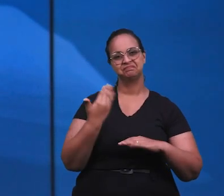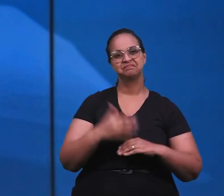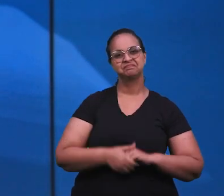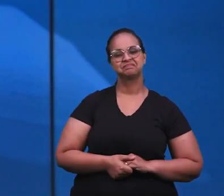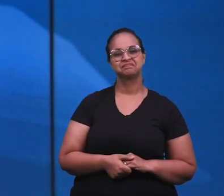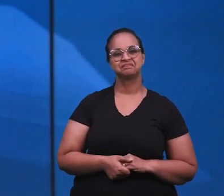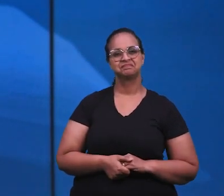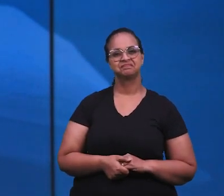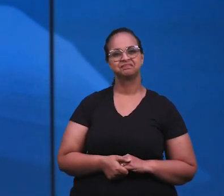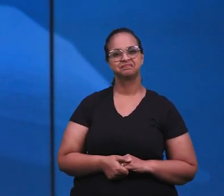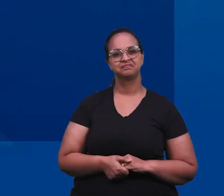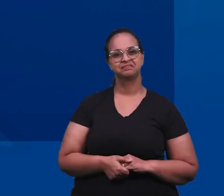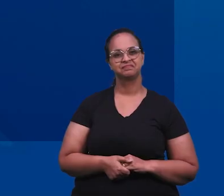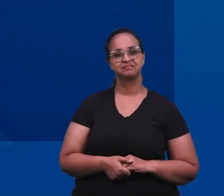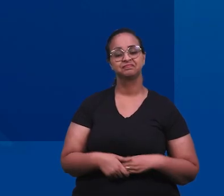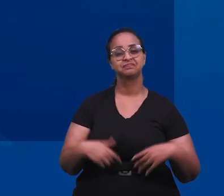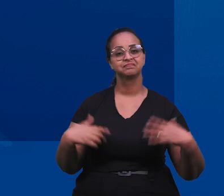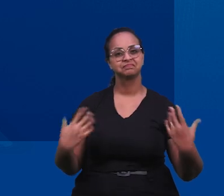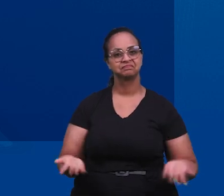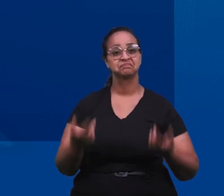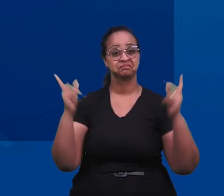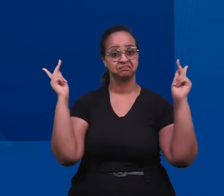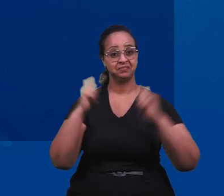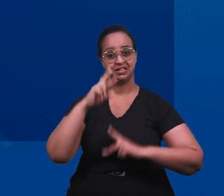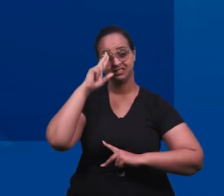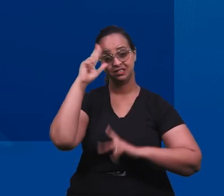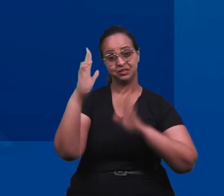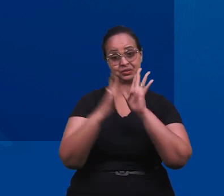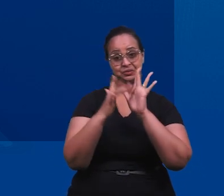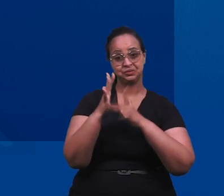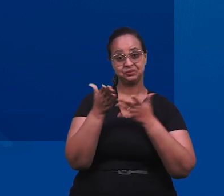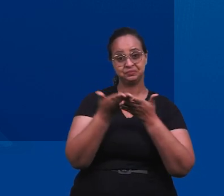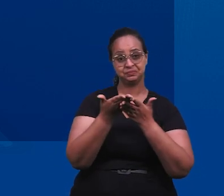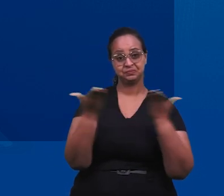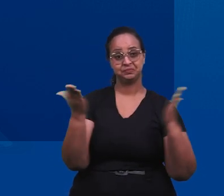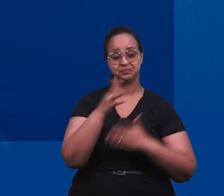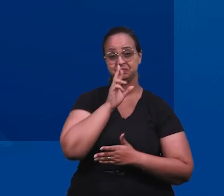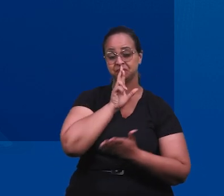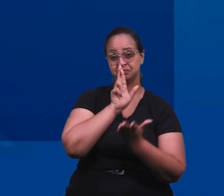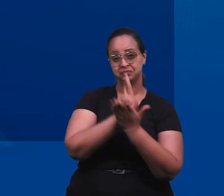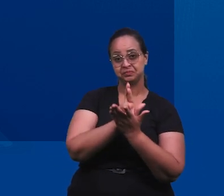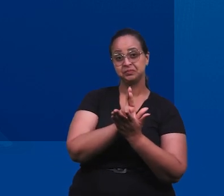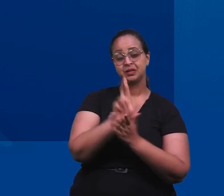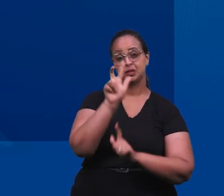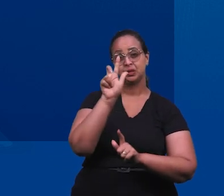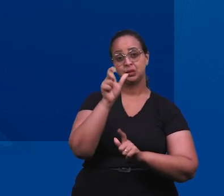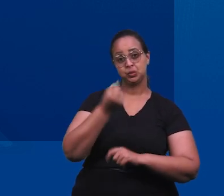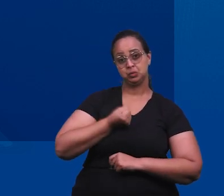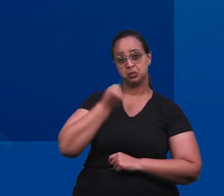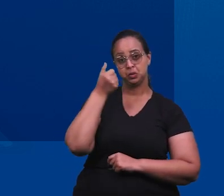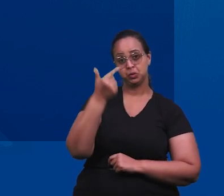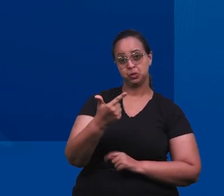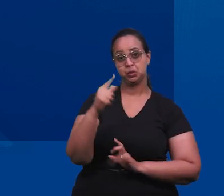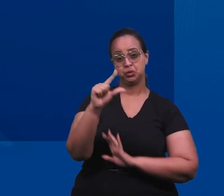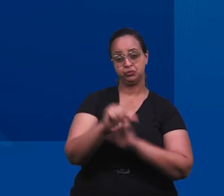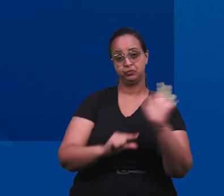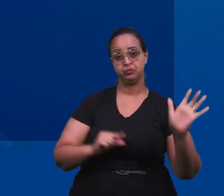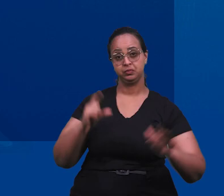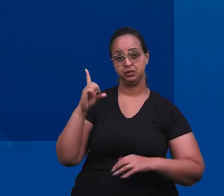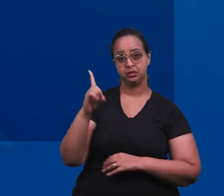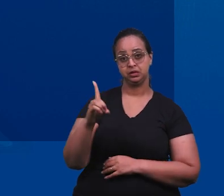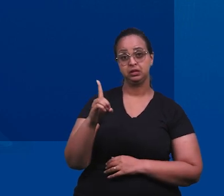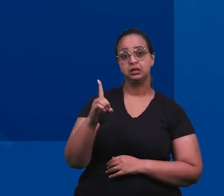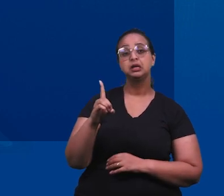muito bem-vindo, viu? Pode falar. Irmãos, a paz do Senhor. Respondendo à pergunta número 2, letra